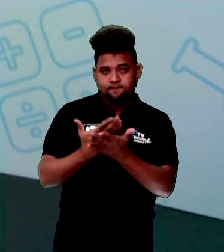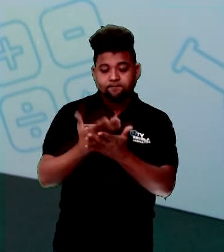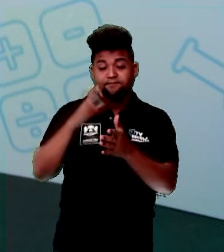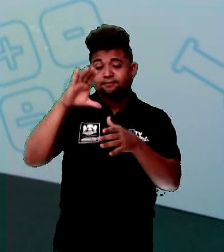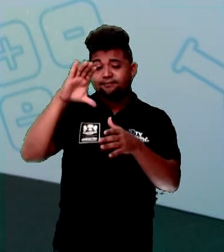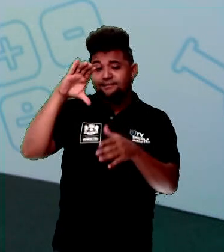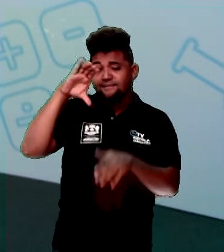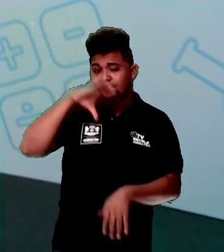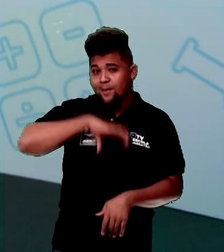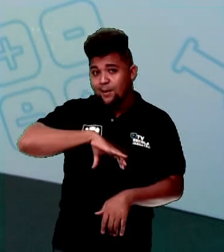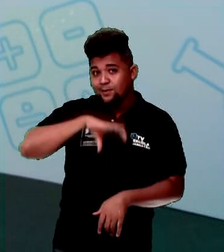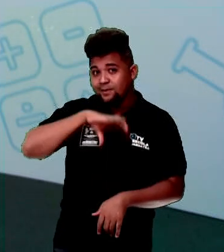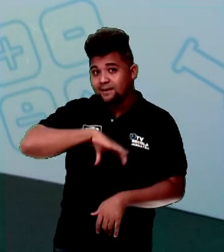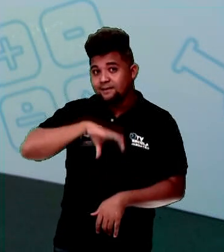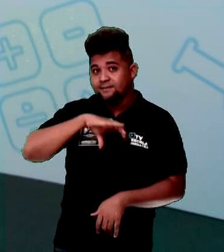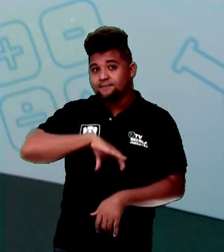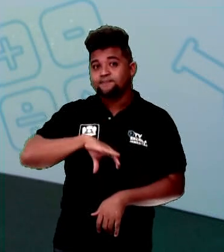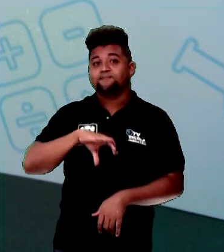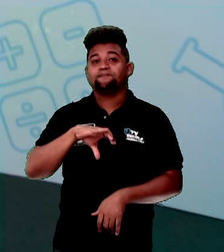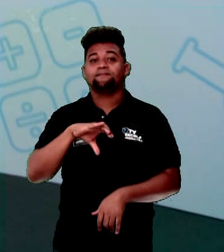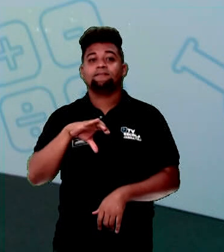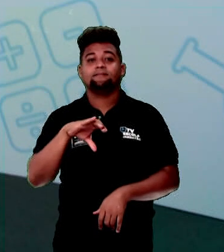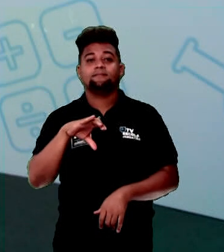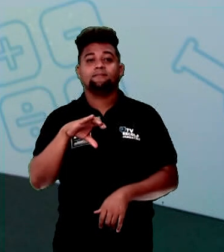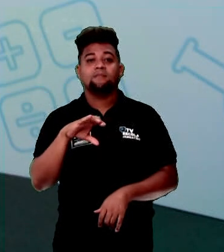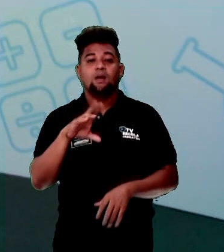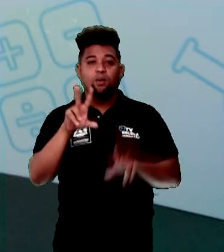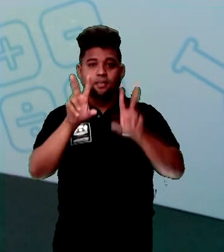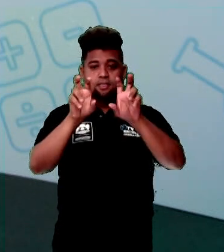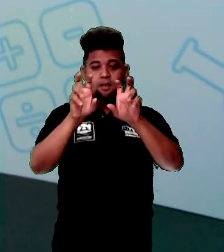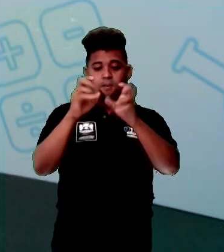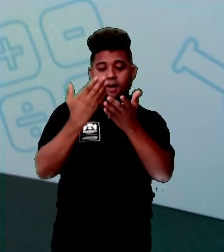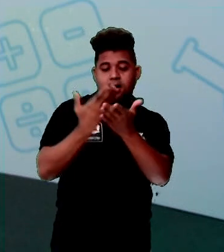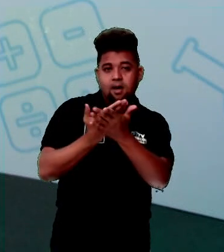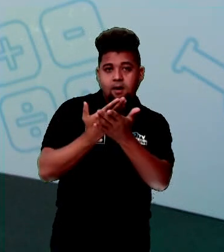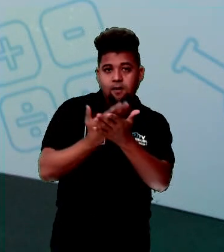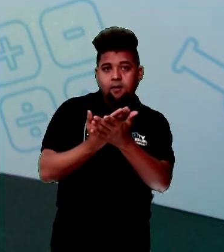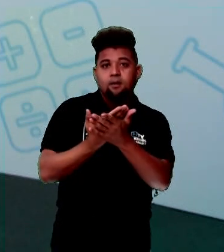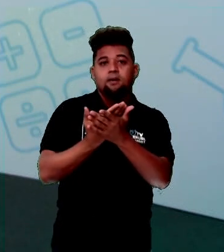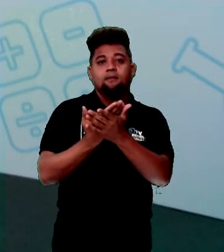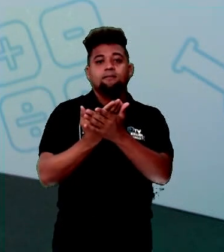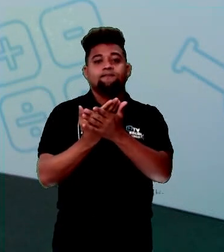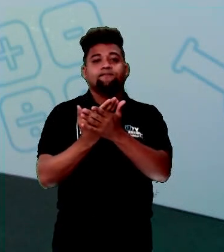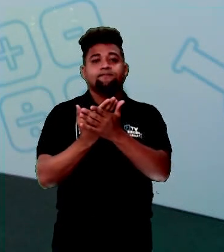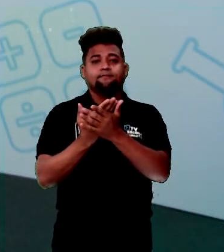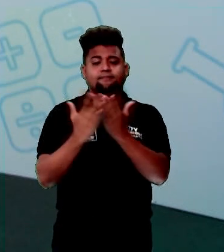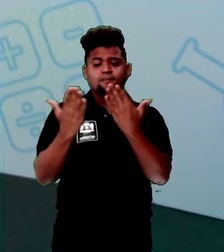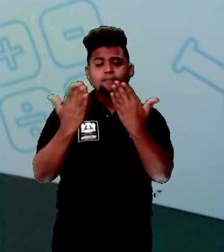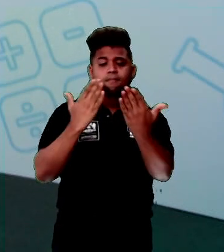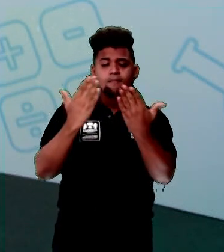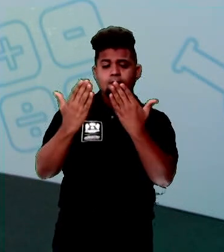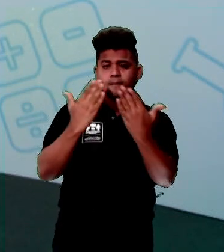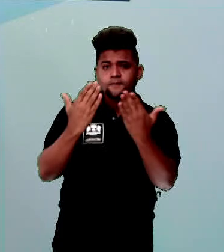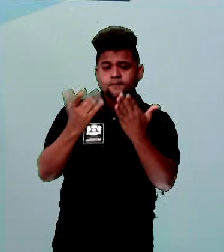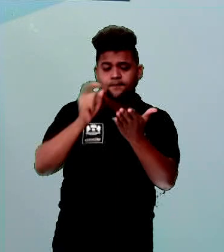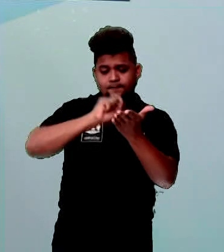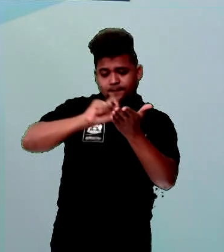da Educação de Jovens e Adultos. O tema da nossa aula será a comparação da escrita das